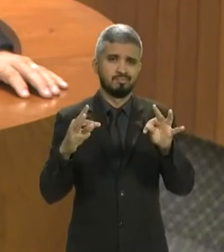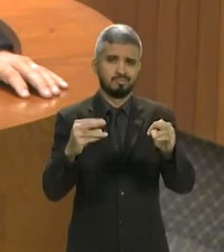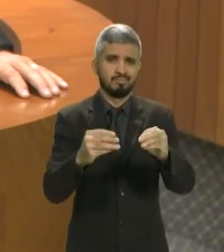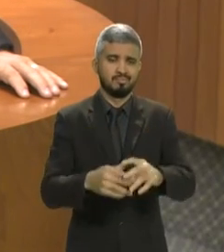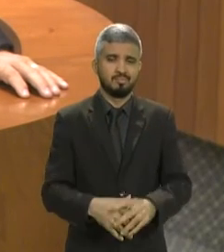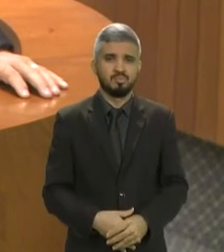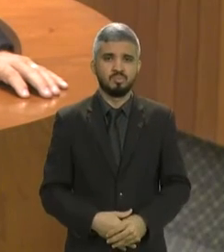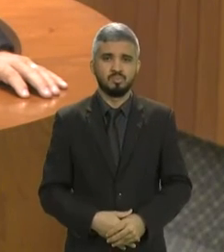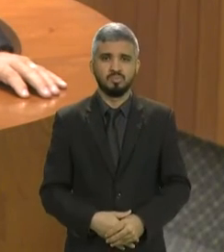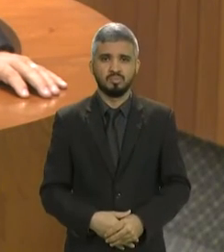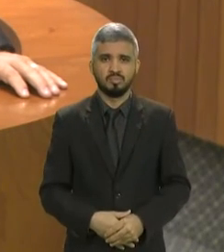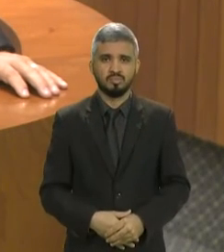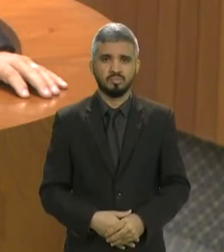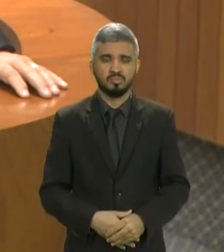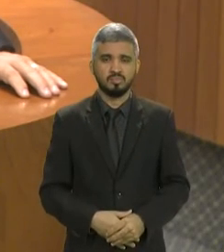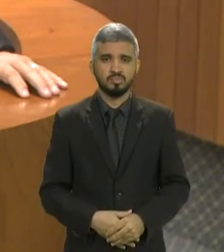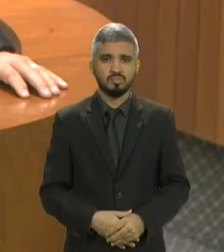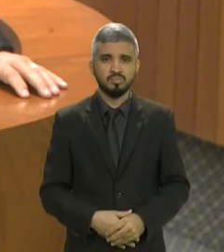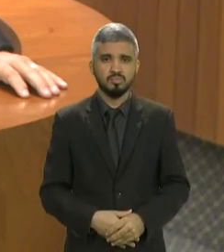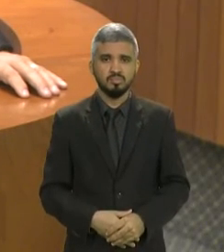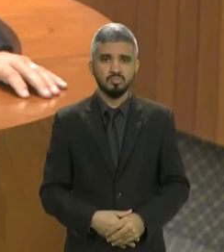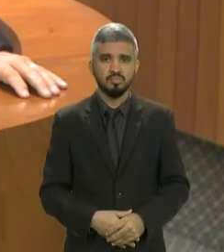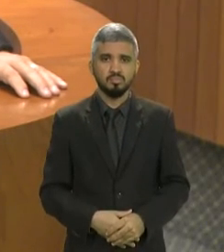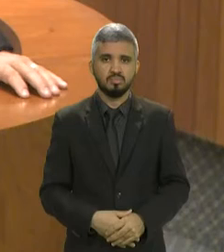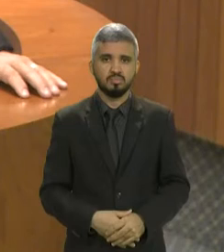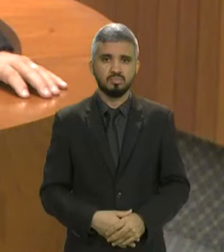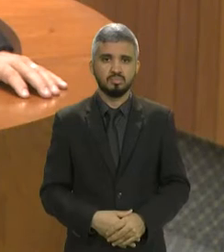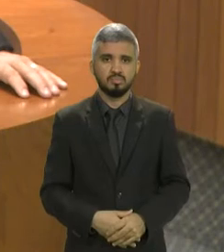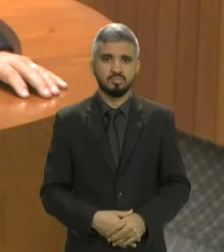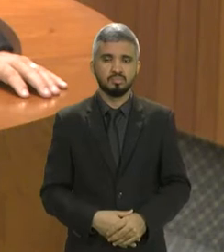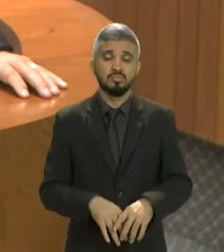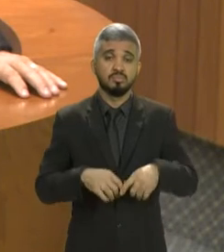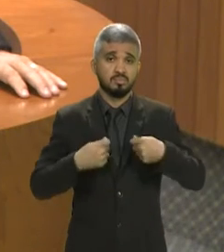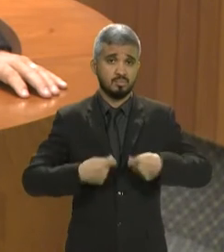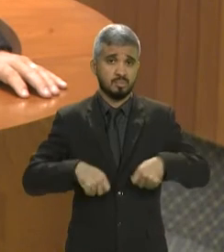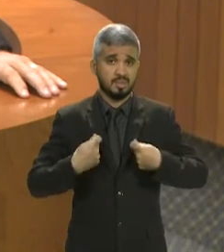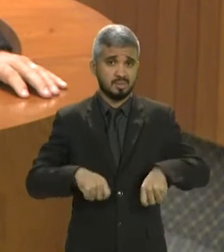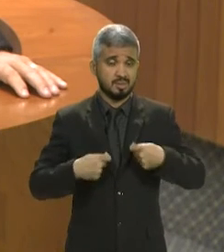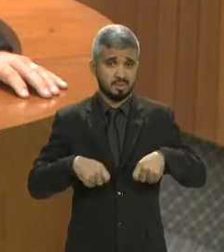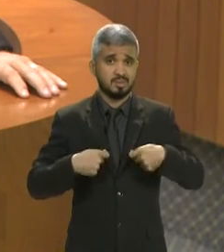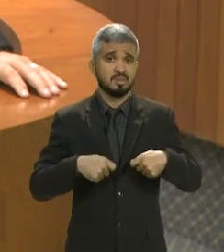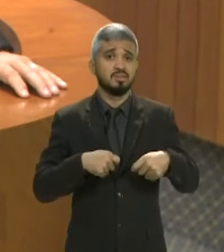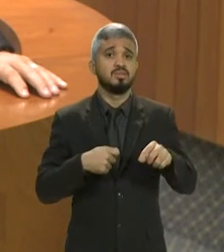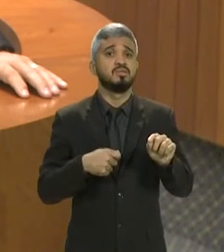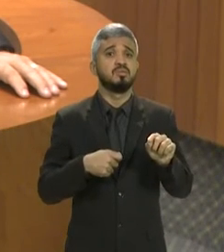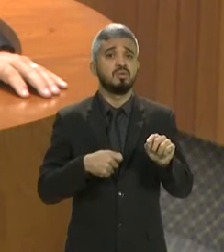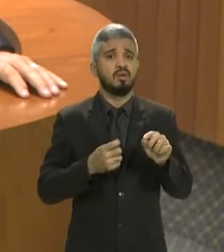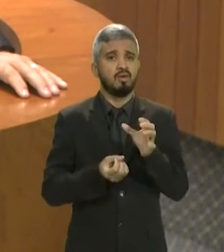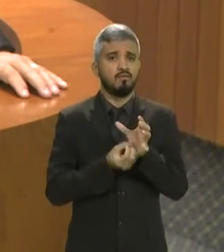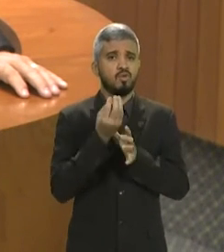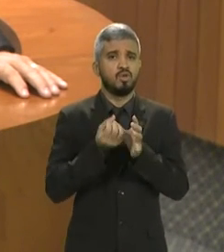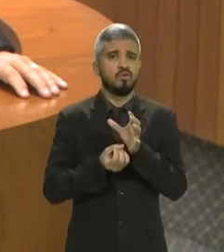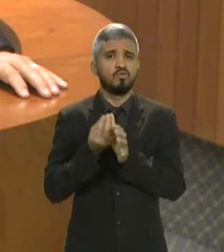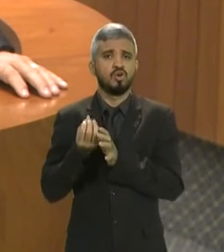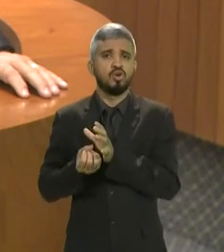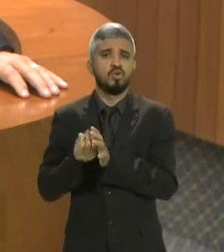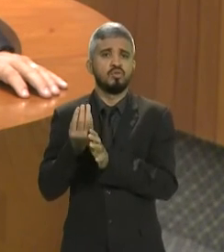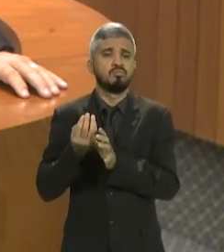difundir, alardear, criar novas fronteiras turísticas no estado do Maranhão